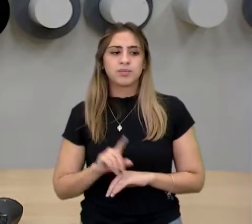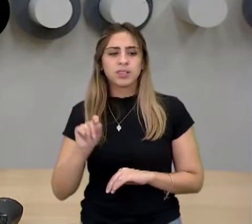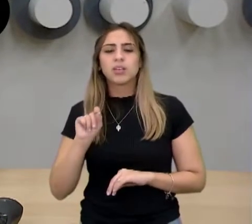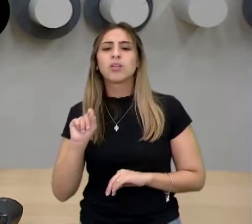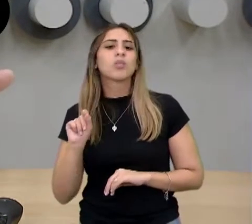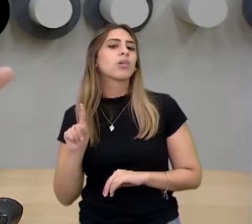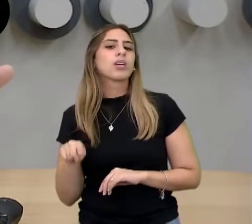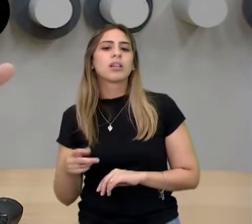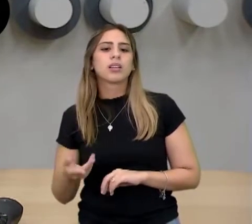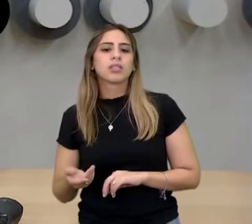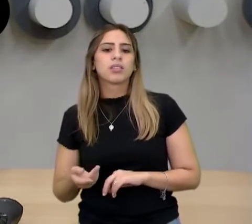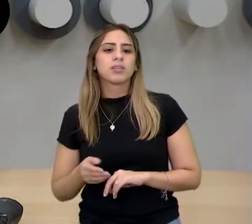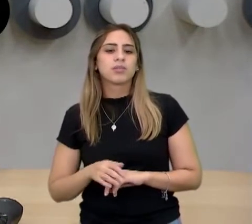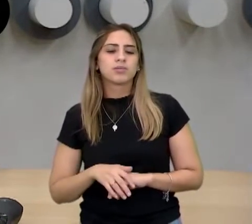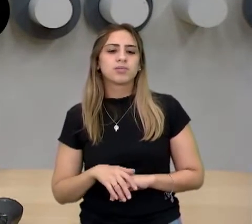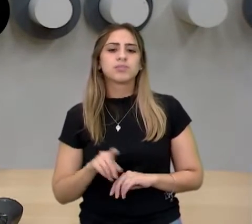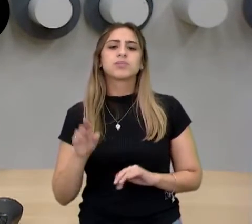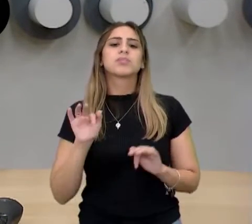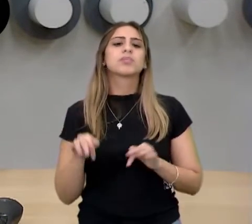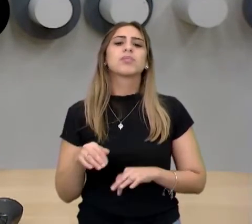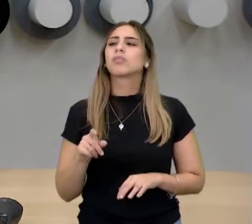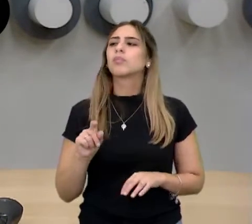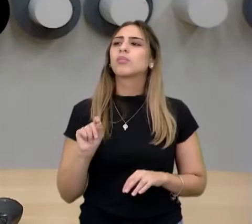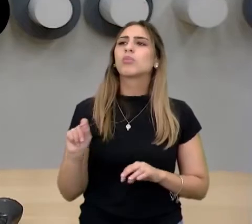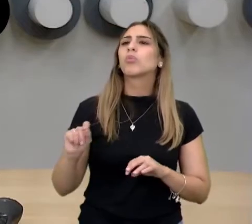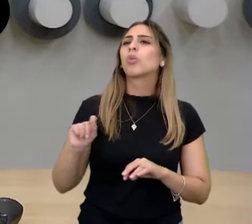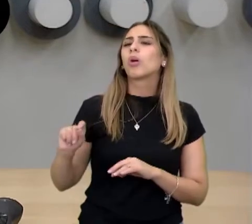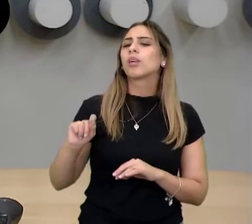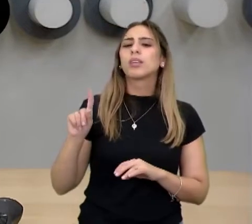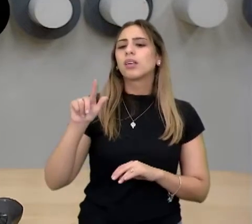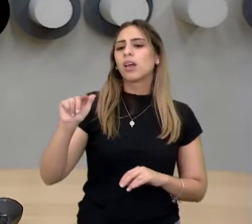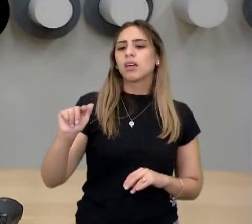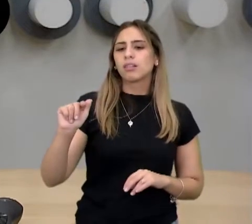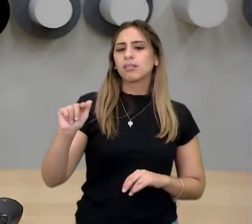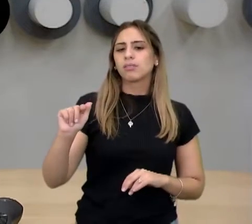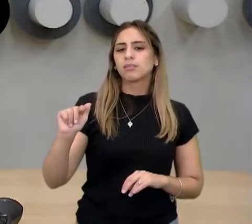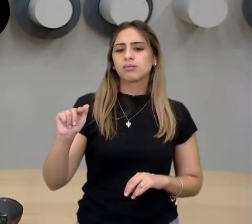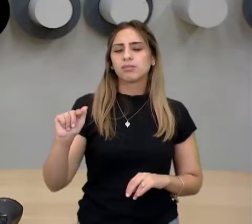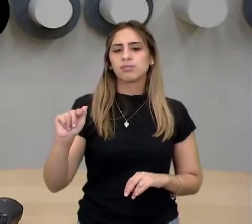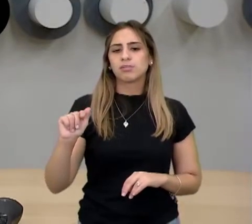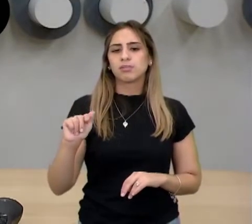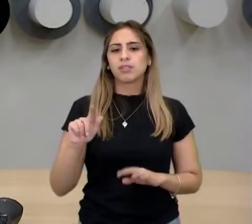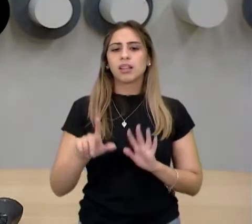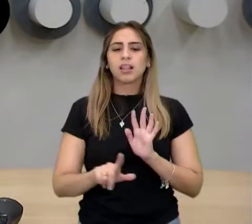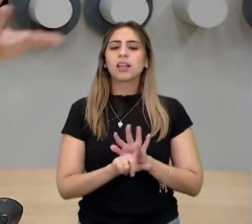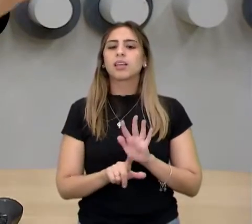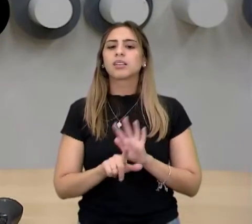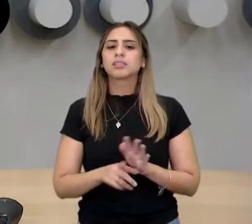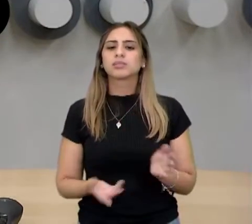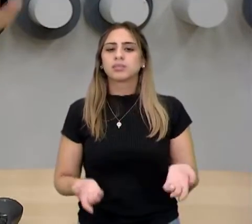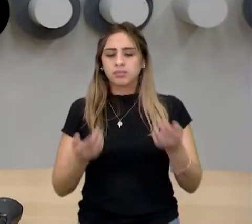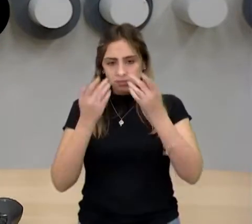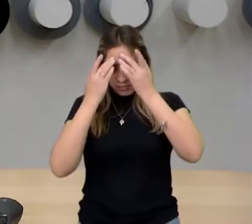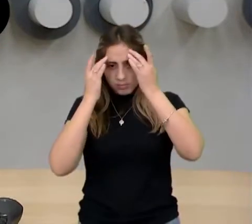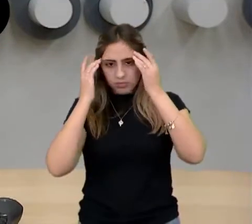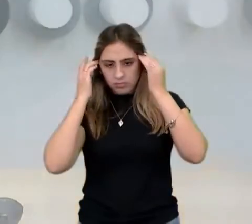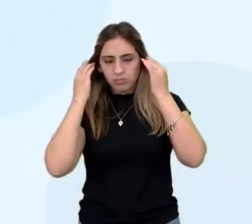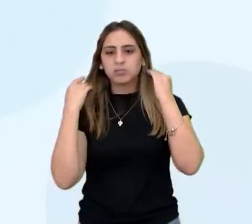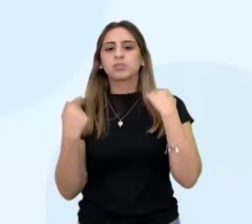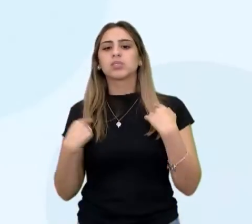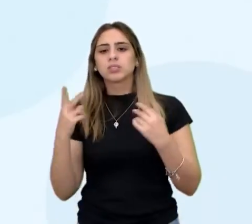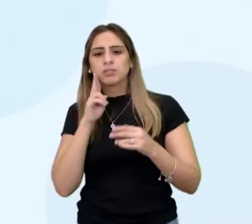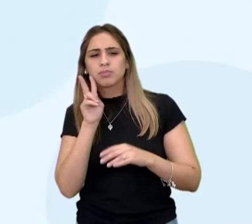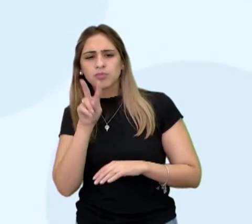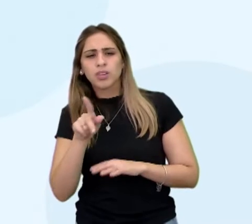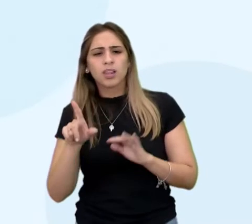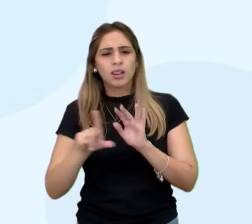seguinte: afinal de contas, o que são leis? Porque a gente lida com leis o dia todo,